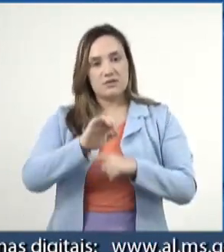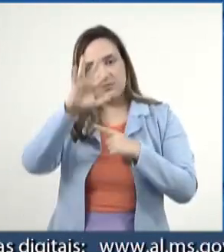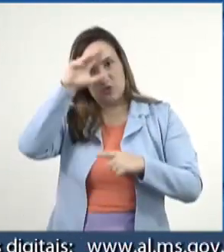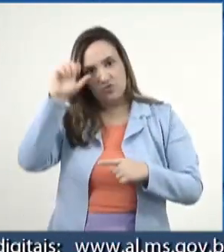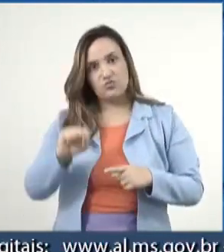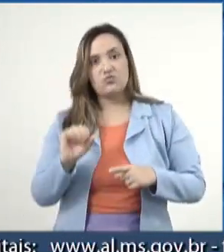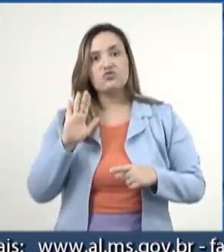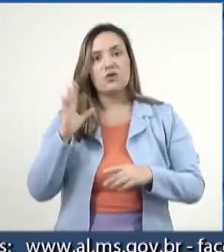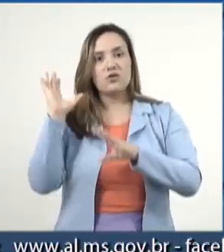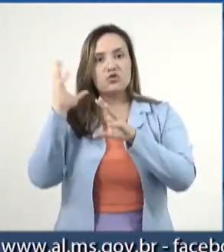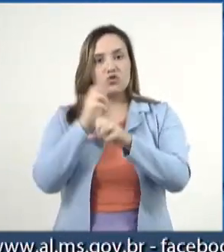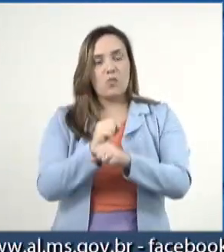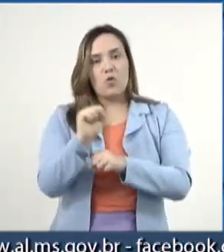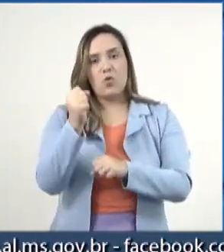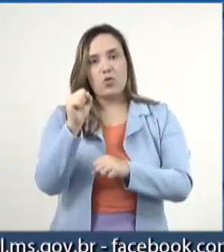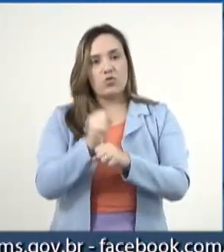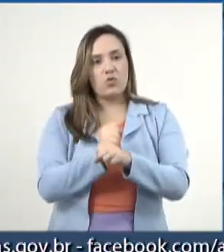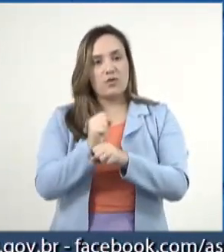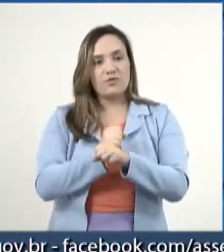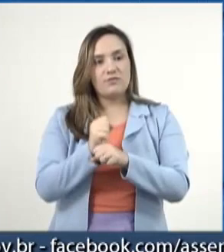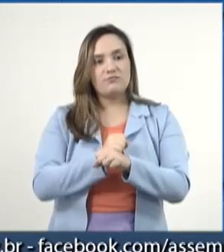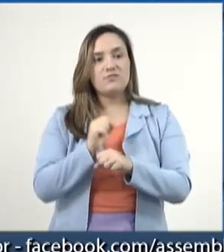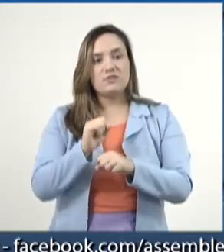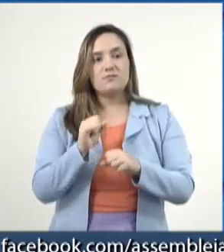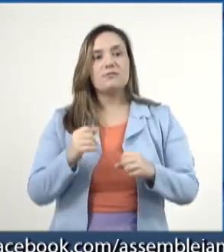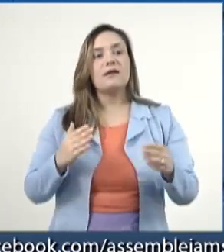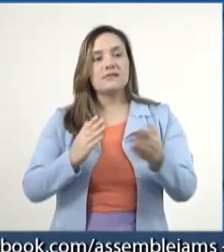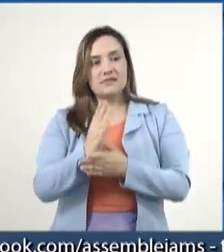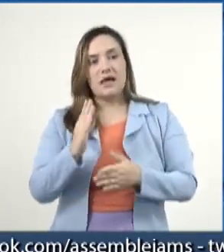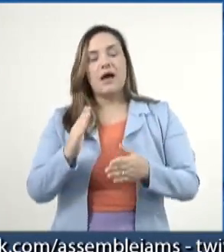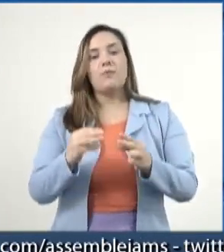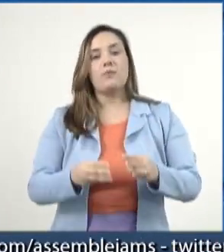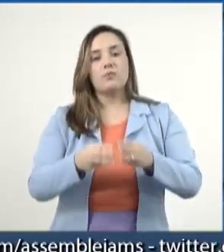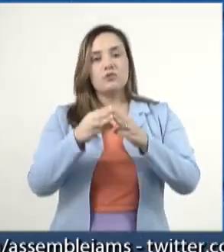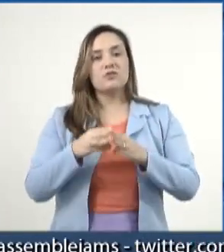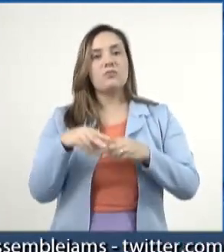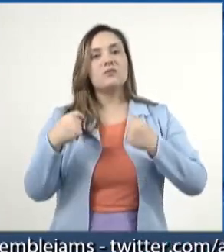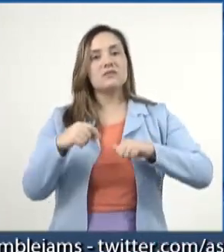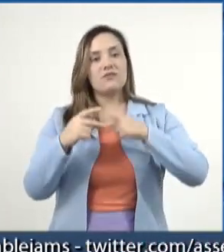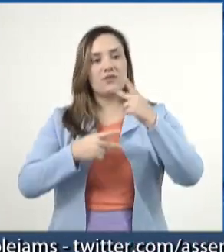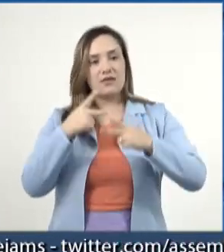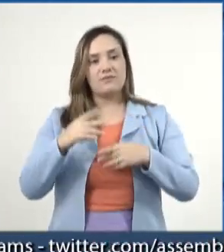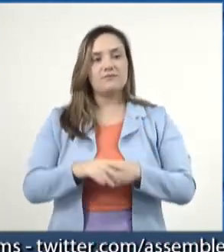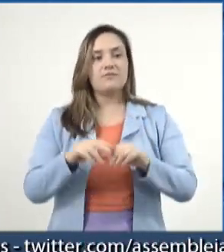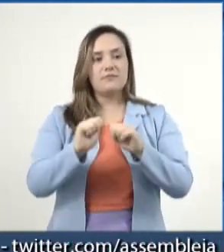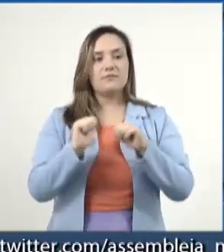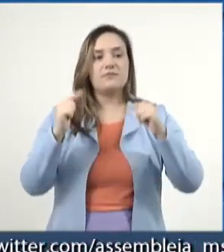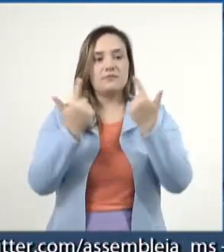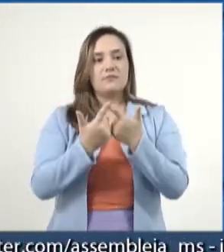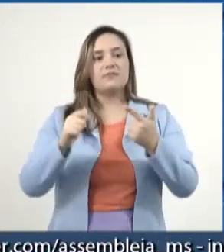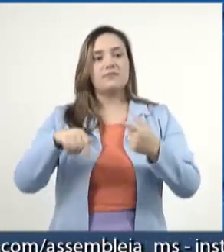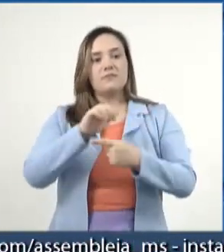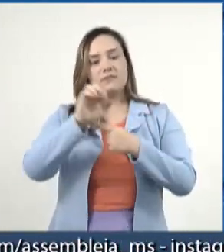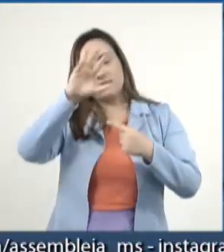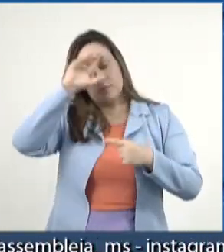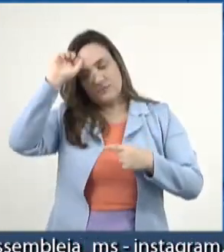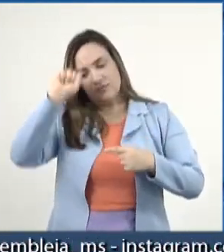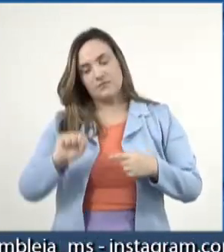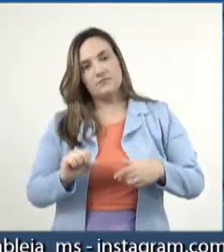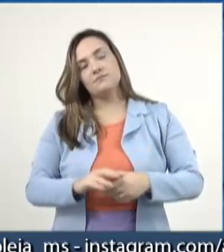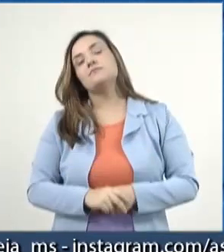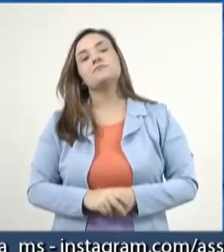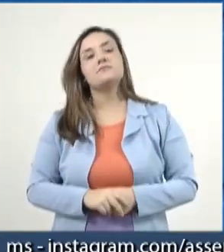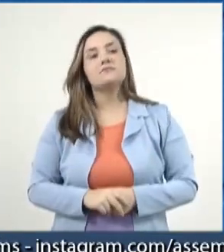por 8 anos. Se aprovar a presente moção, deverá ser redigida e encaminhada da seguinte forma. A Assembleia Legislativa do Estado de Mato Grosso do